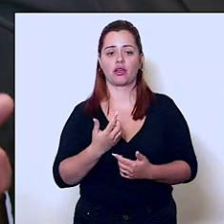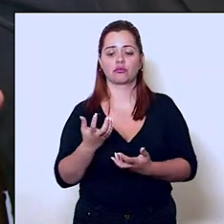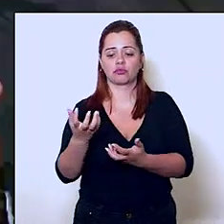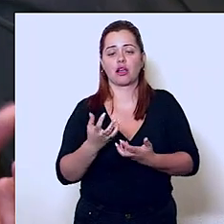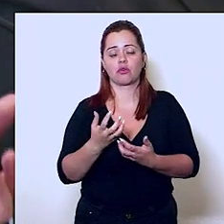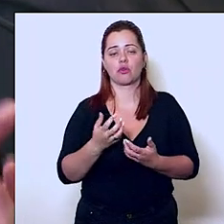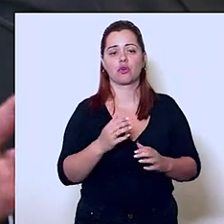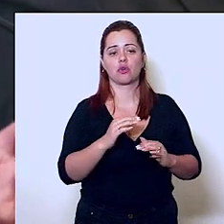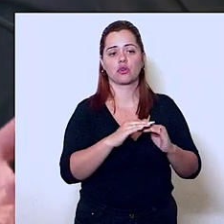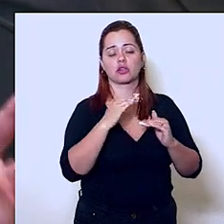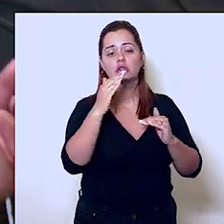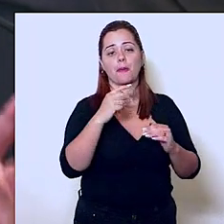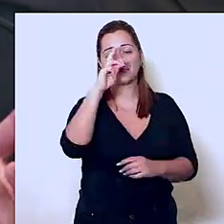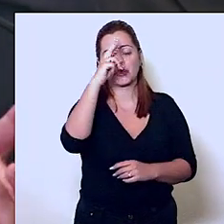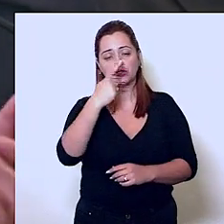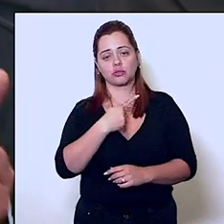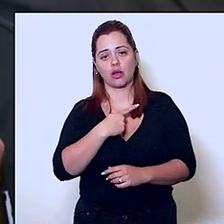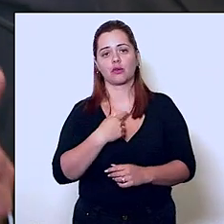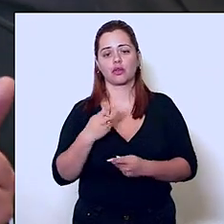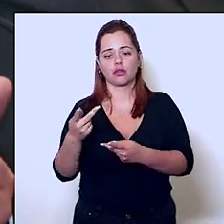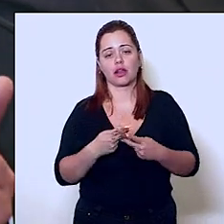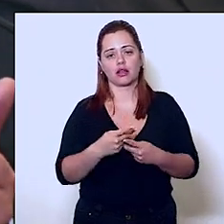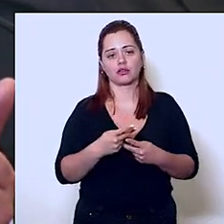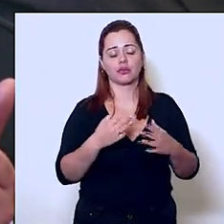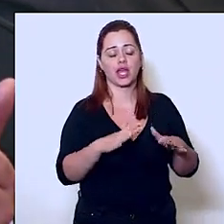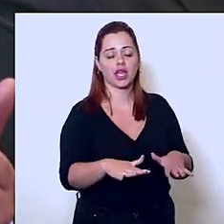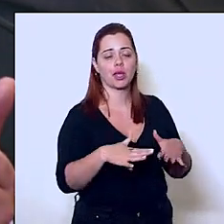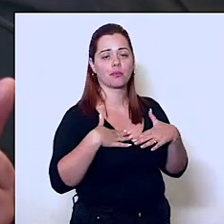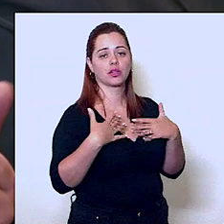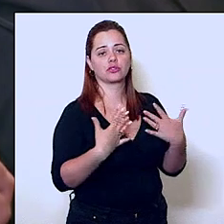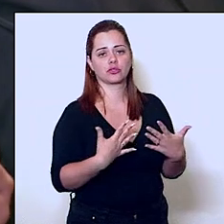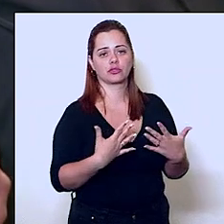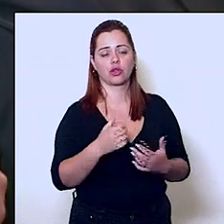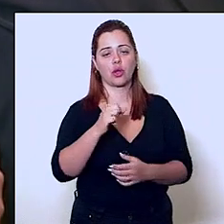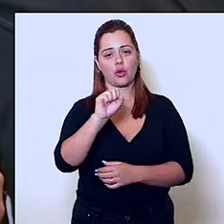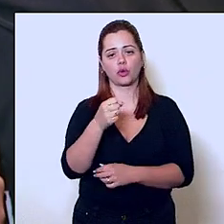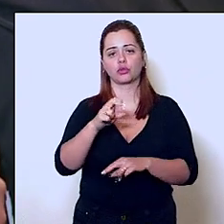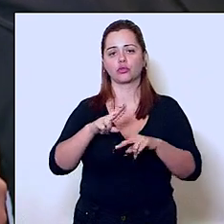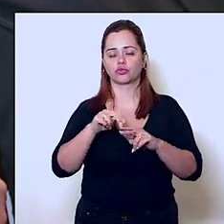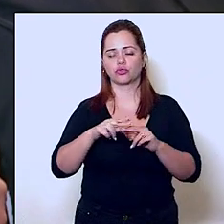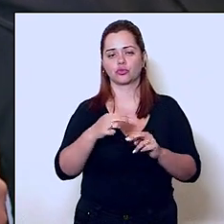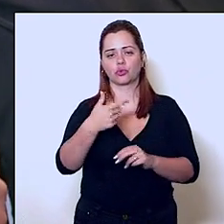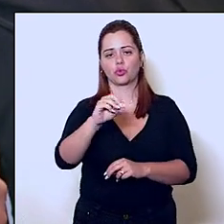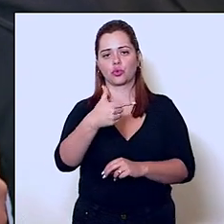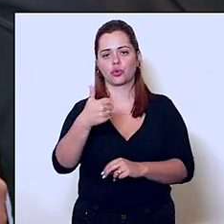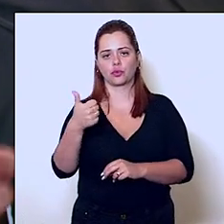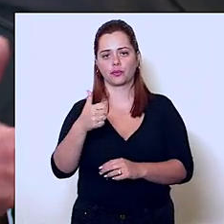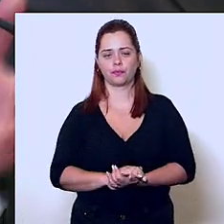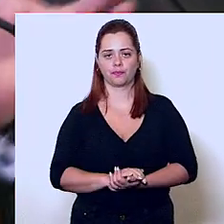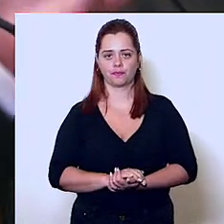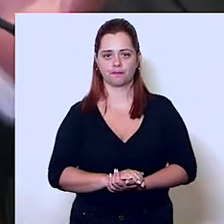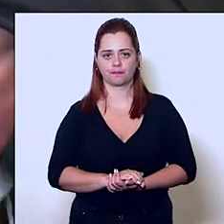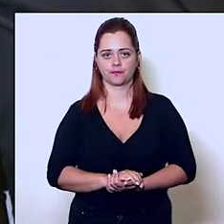pessoal que eu trago, é esse depoimento impressionante de 8 de julho de 2021. E eu,